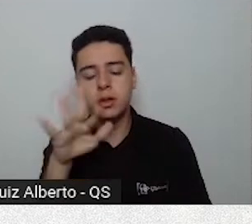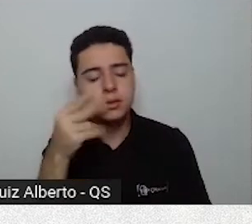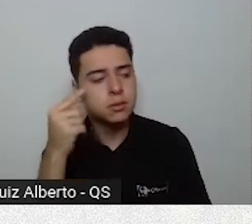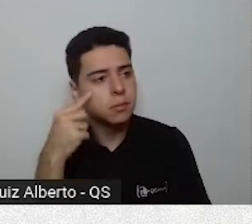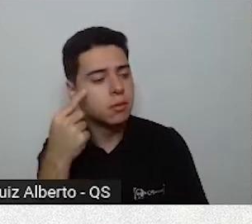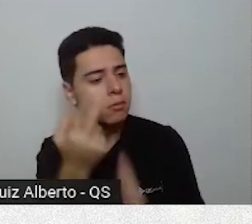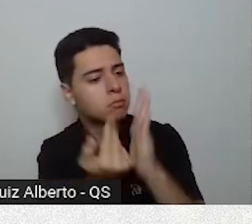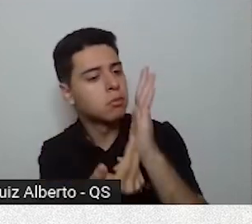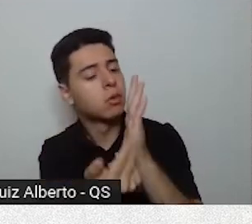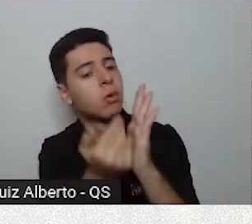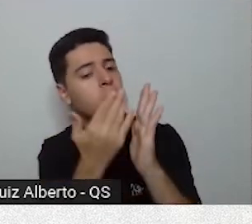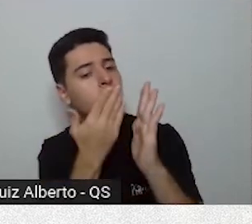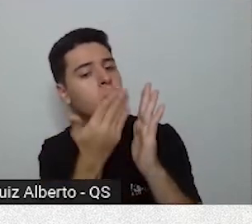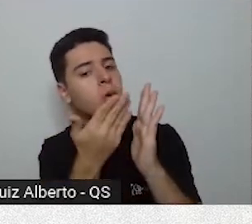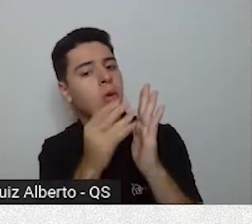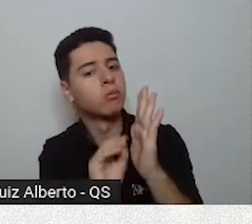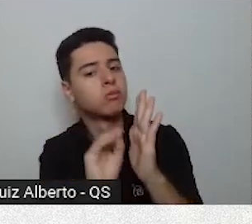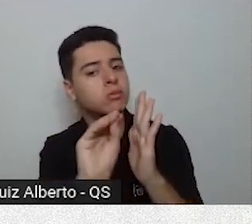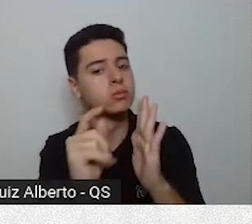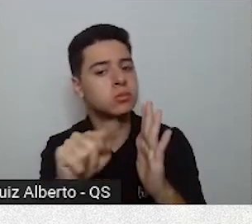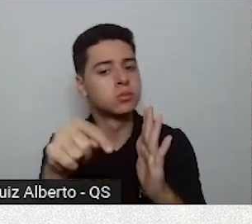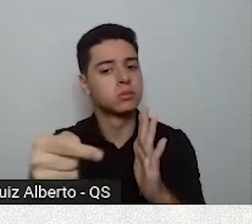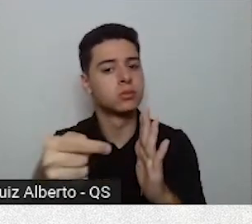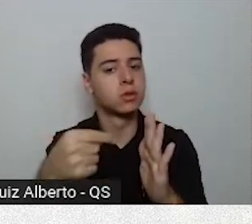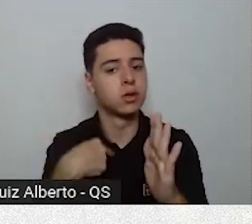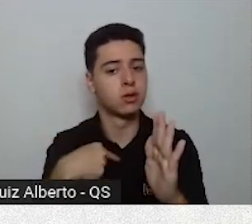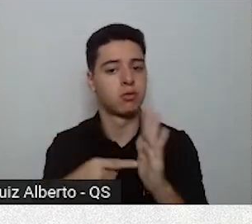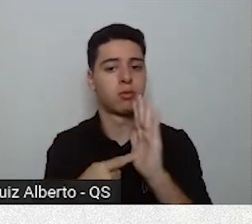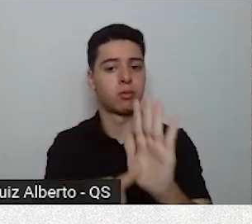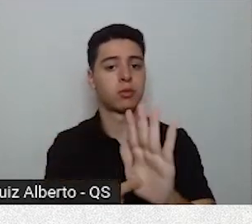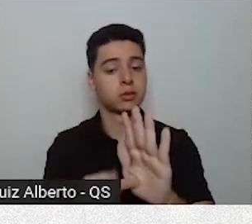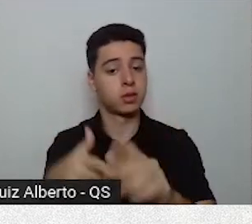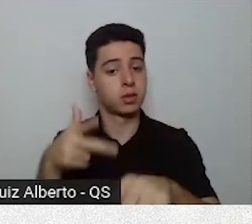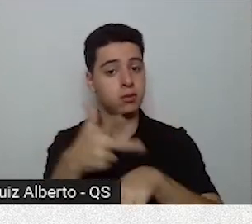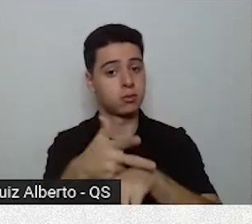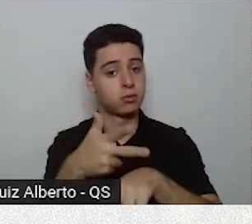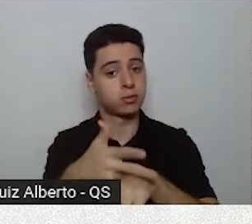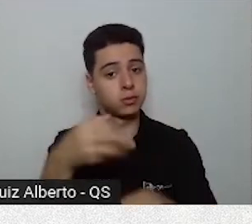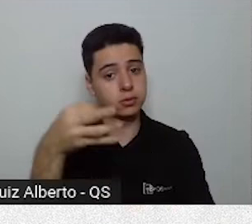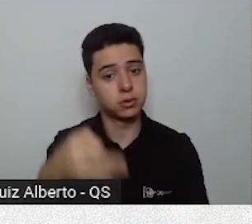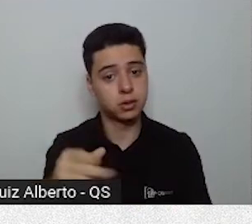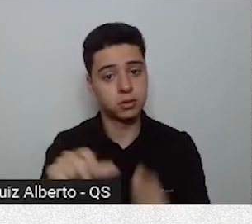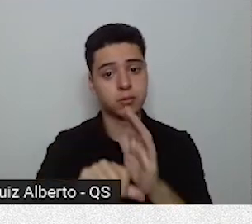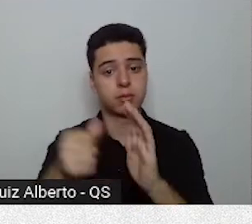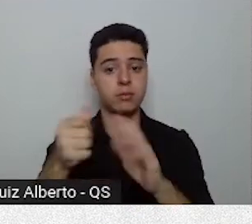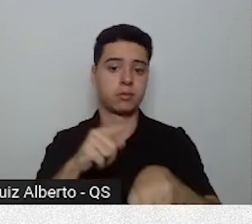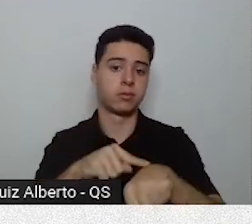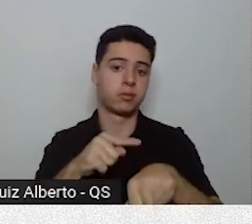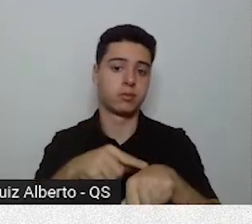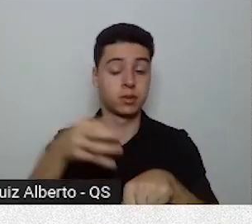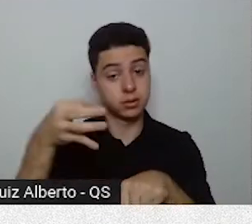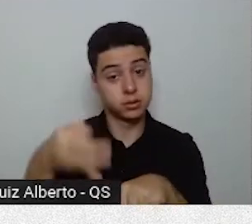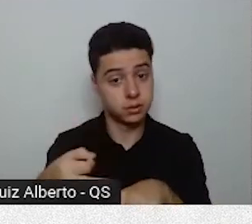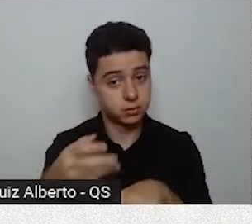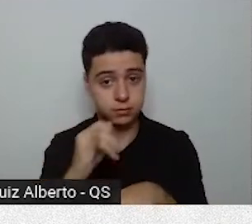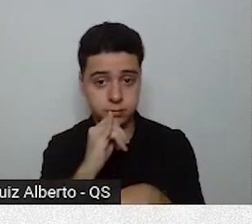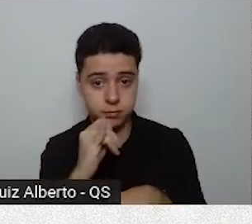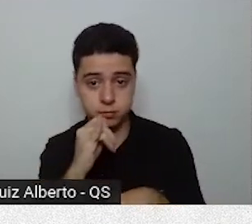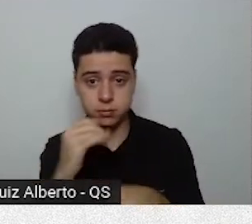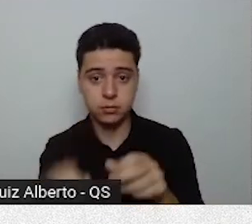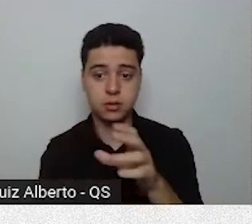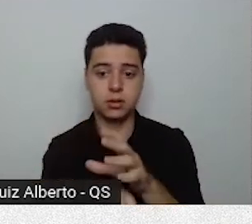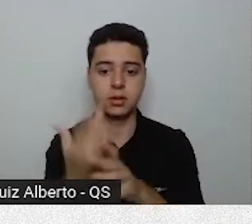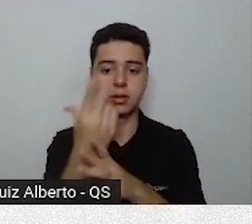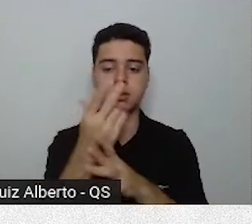sua pintura depois. Agora eu vou passar o vídeo dessa primeira etapa, né, da criação dessa